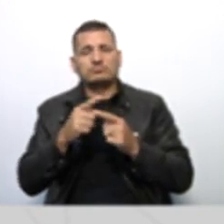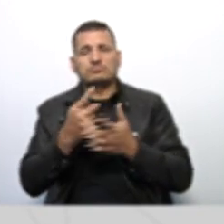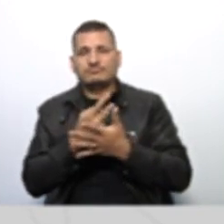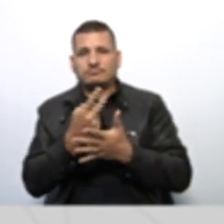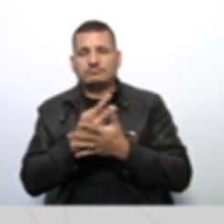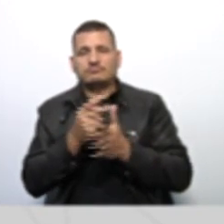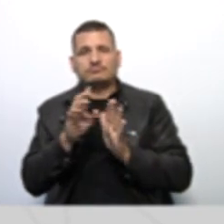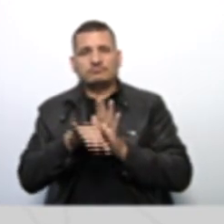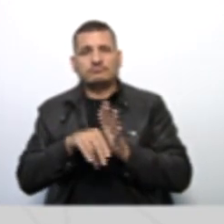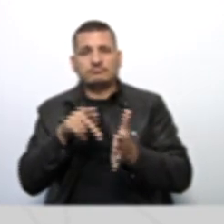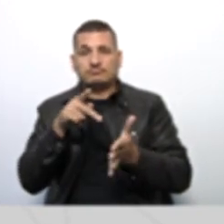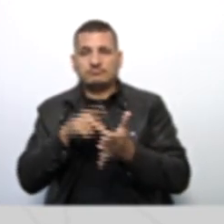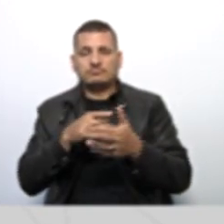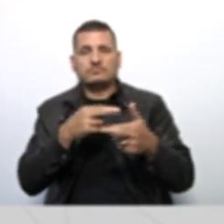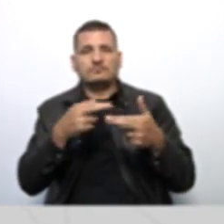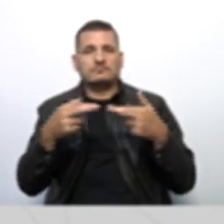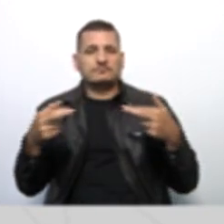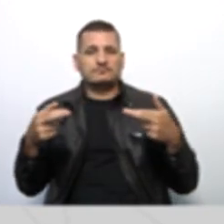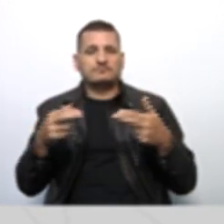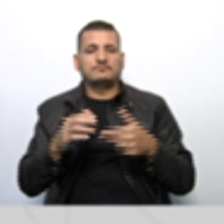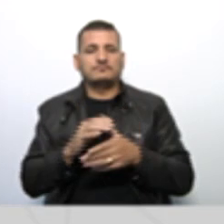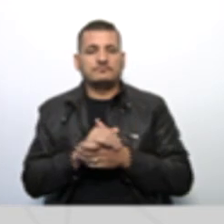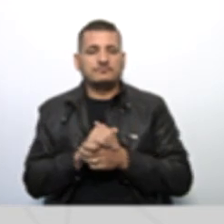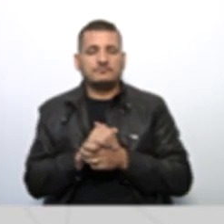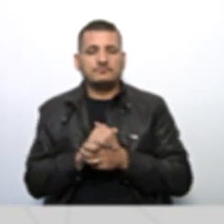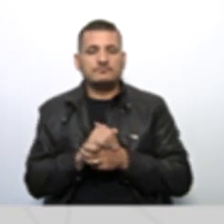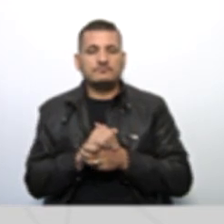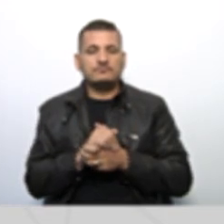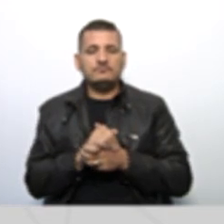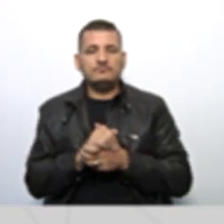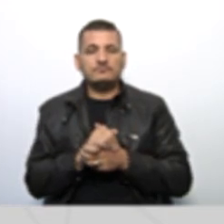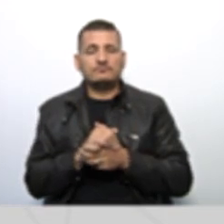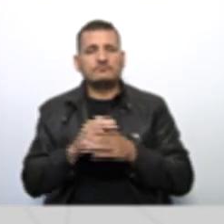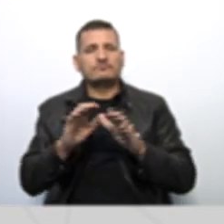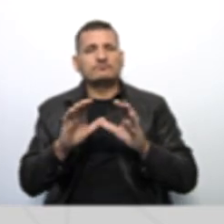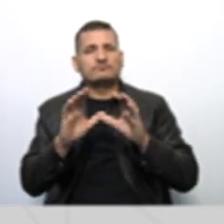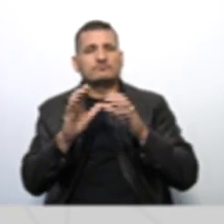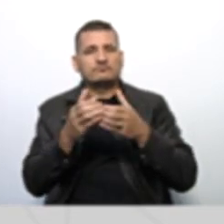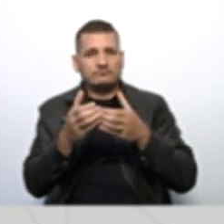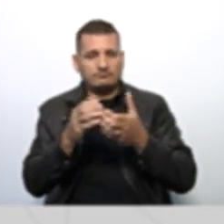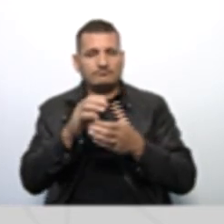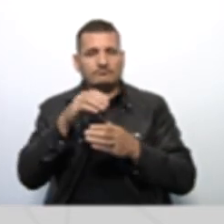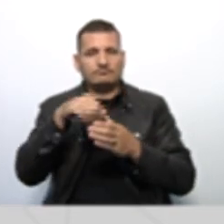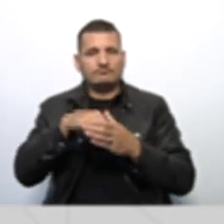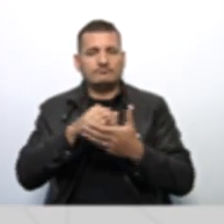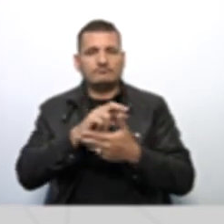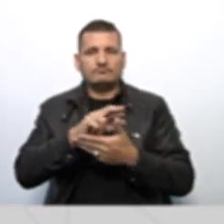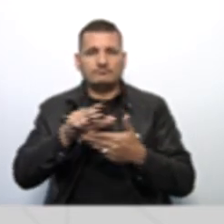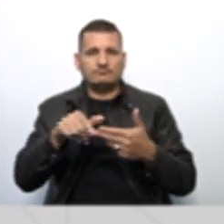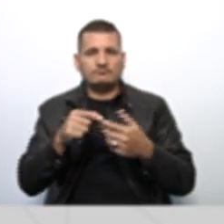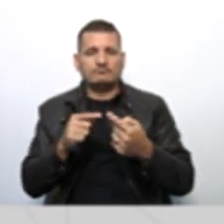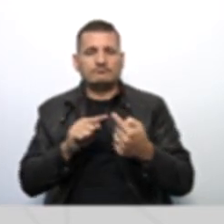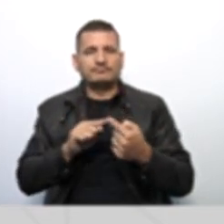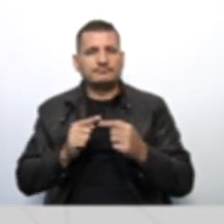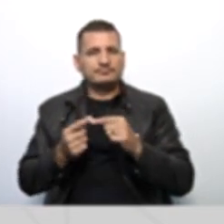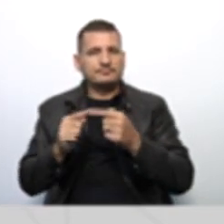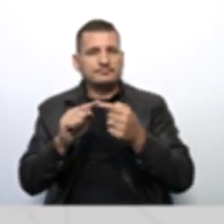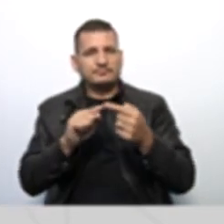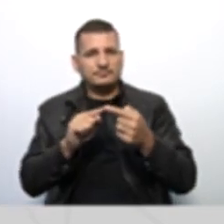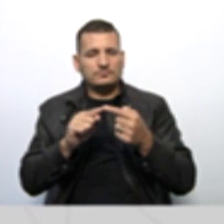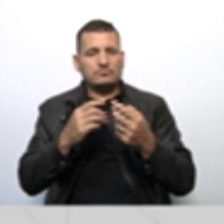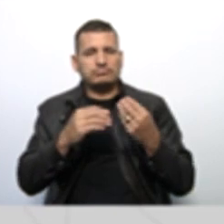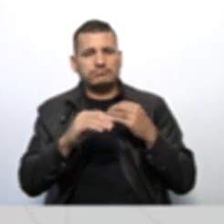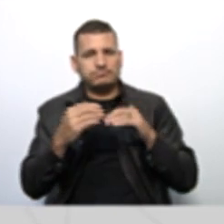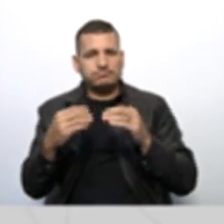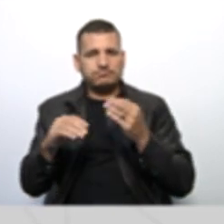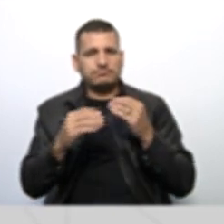de rede, né? Quando falamos em um conjunto de dispositivos interligados, trocando